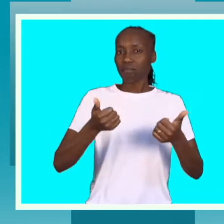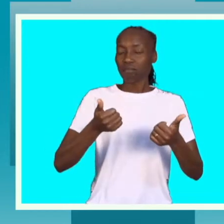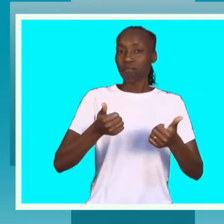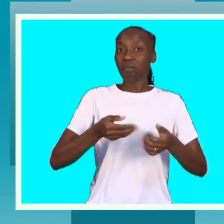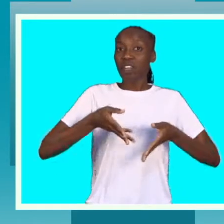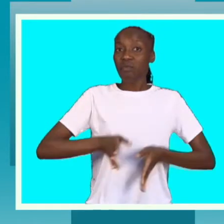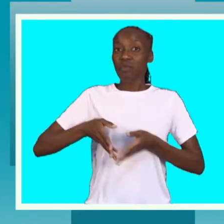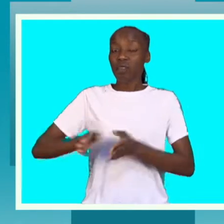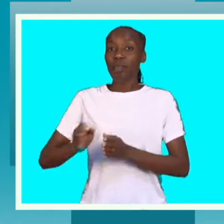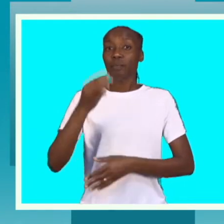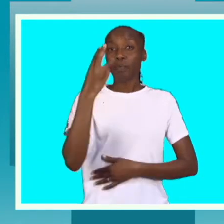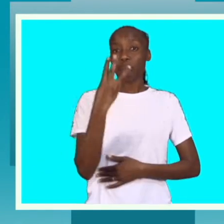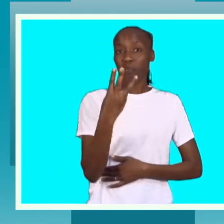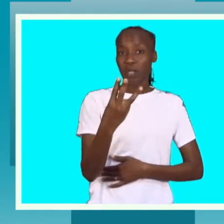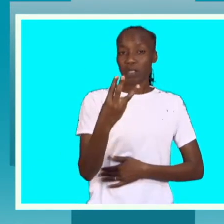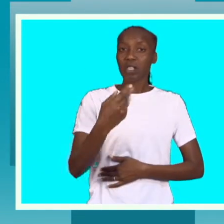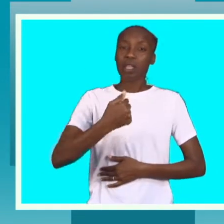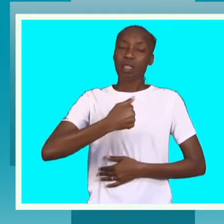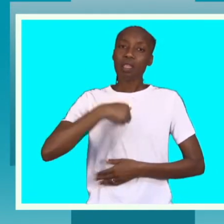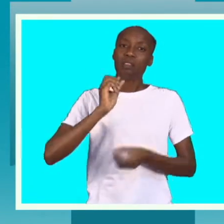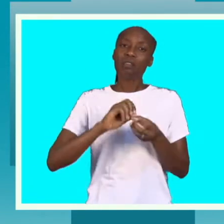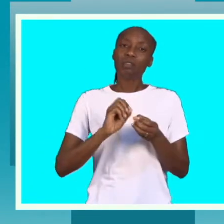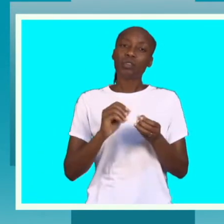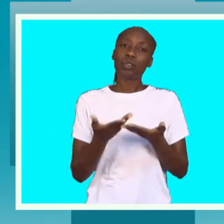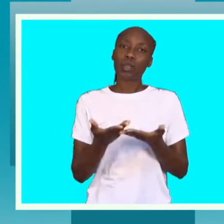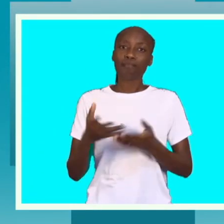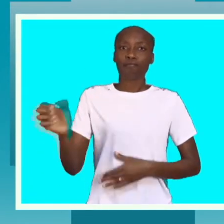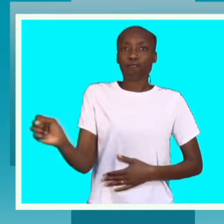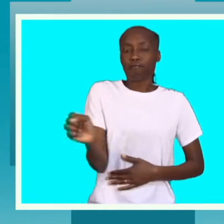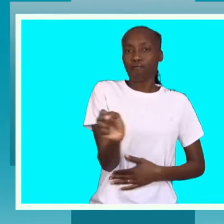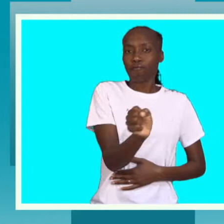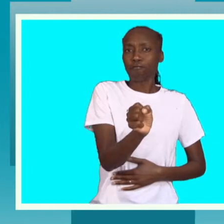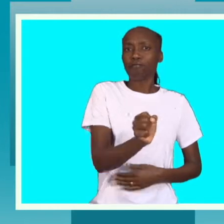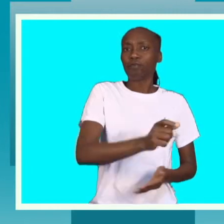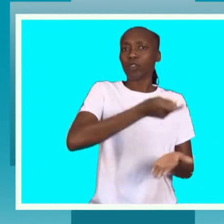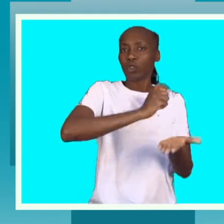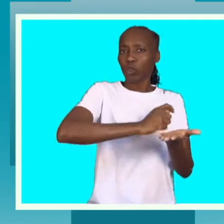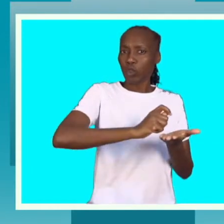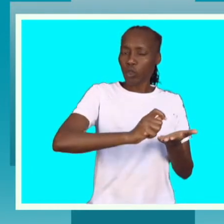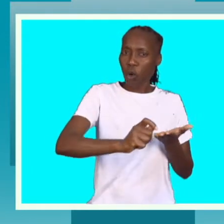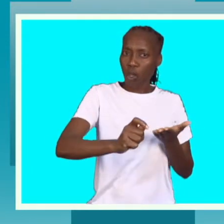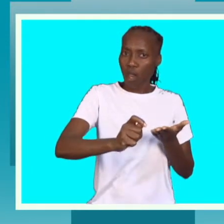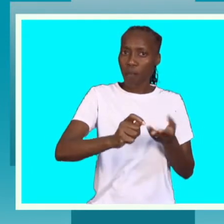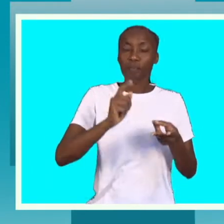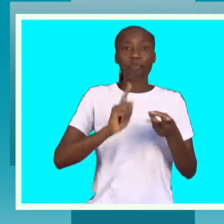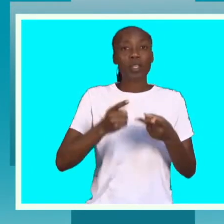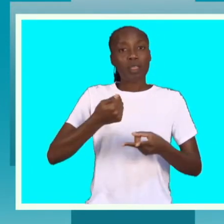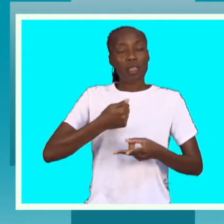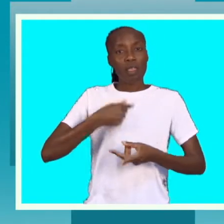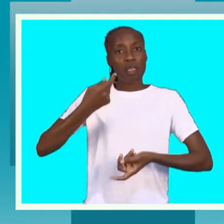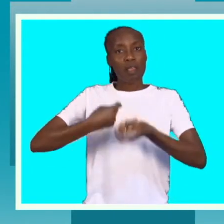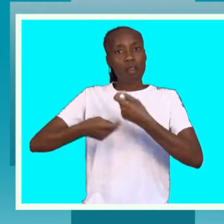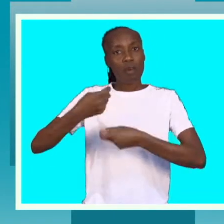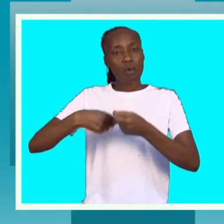Então, fiz crescer essas filhas. Mandei educar ir na escola. Na base de pequenos negócios que eu tenho feito.